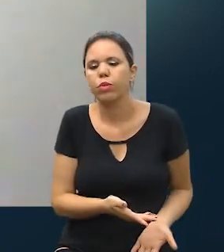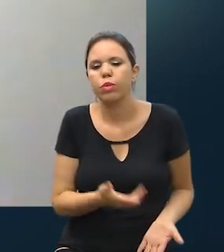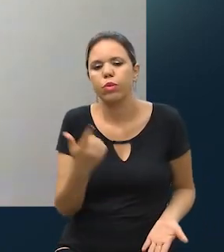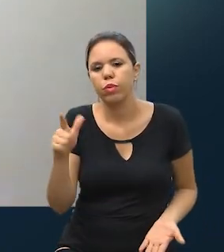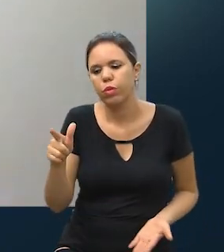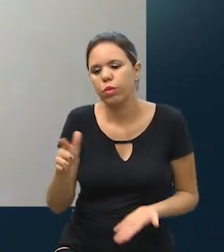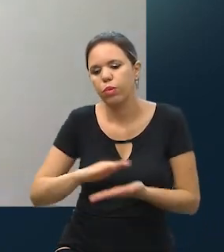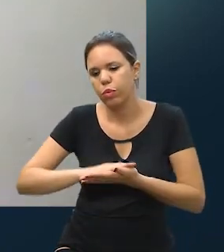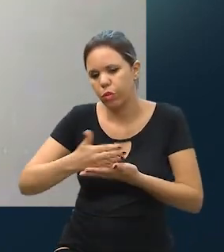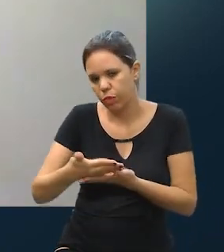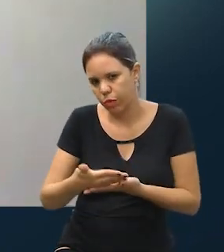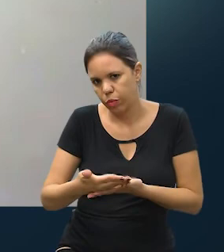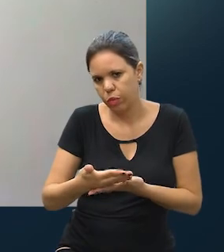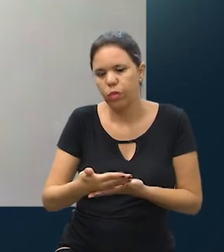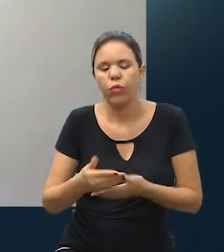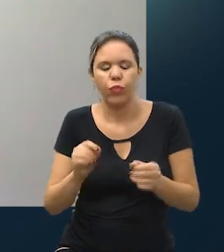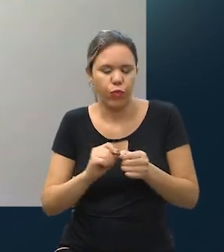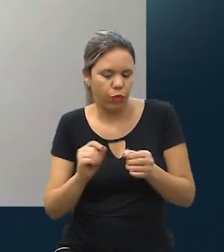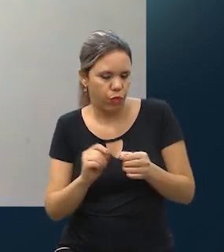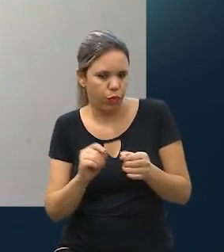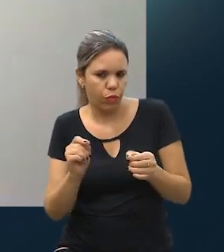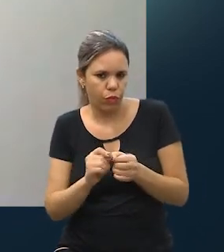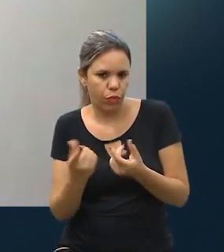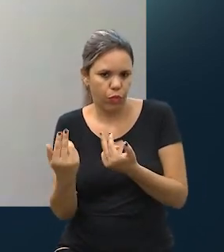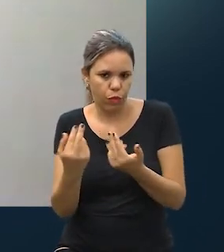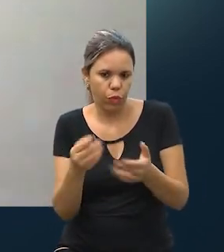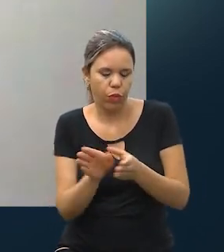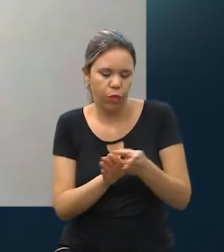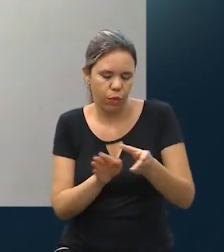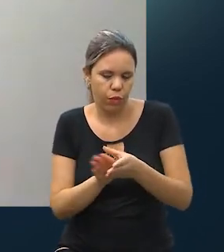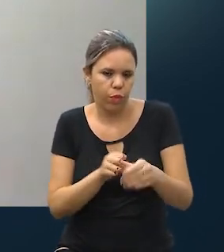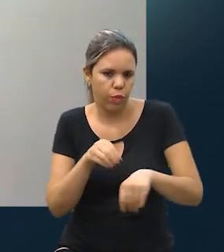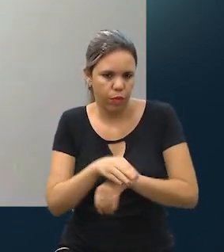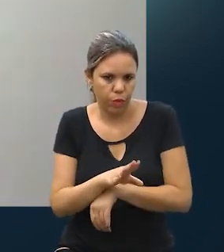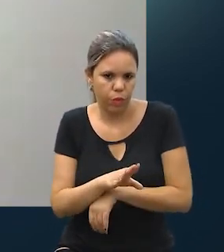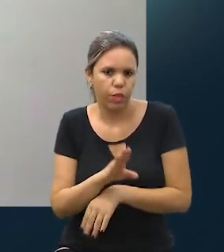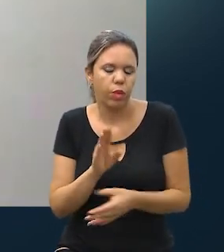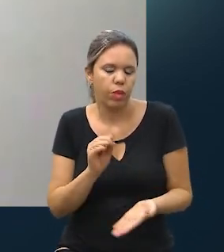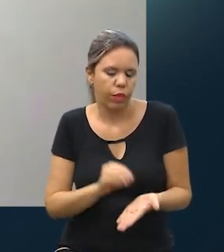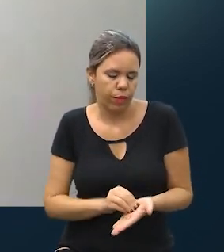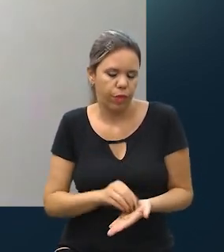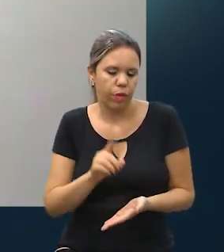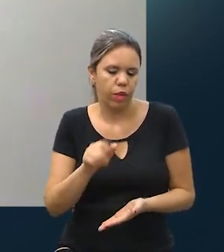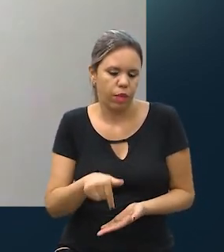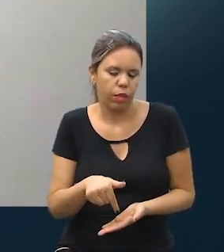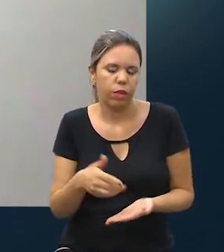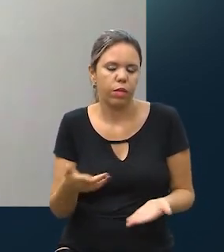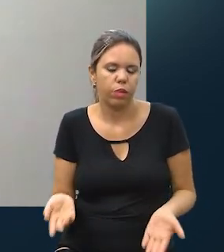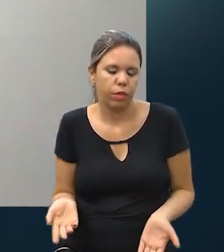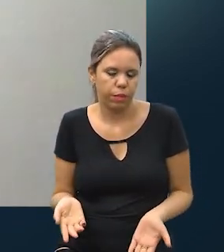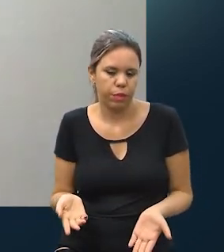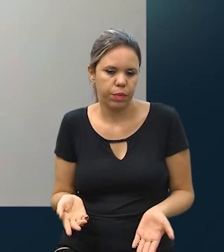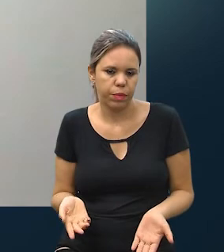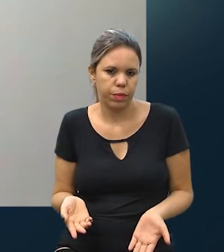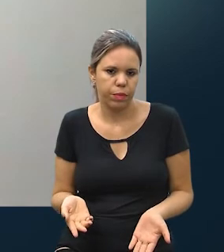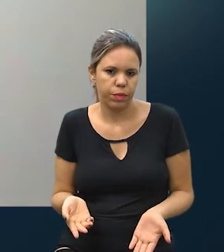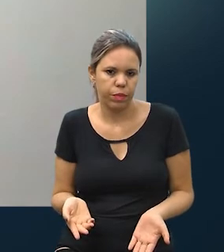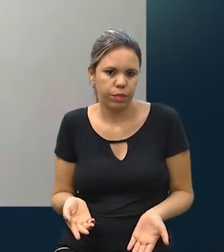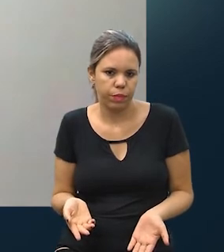o seu notebook e vai fazer como foi orientado. Então, falta